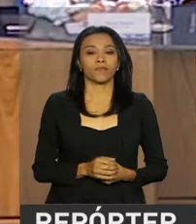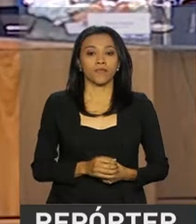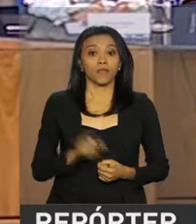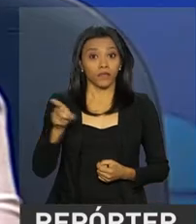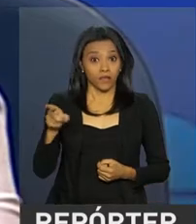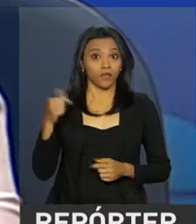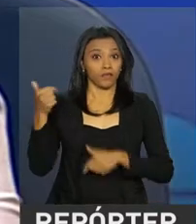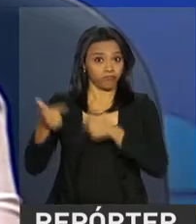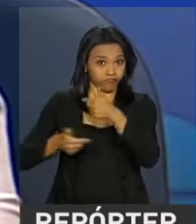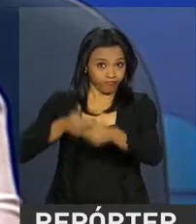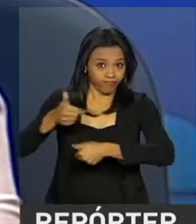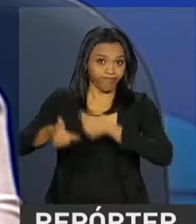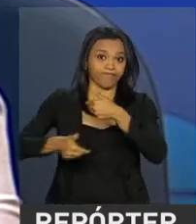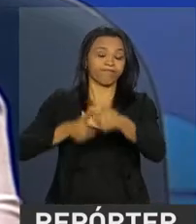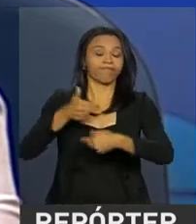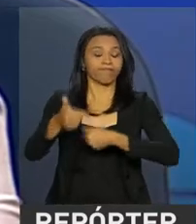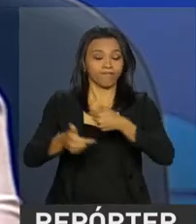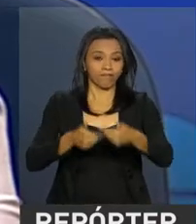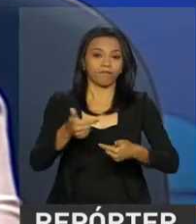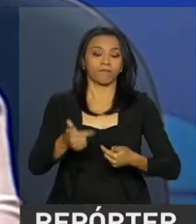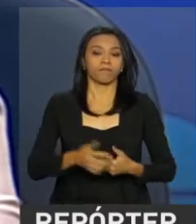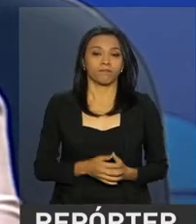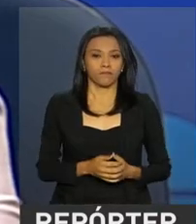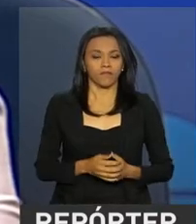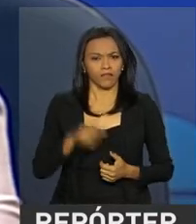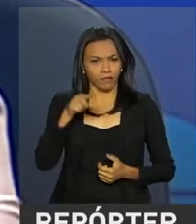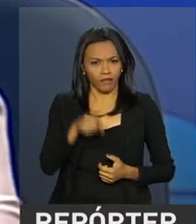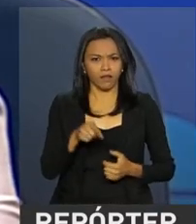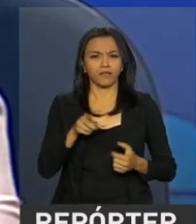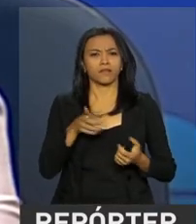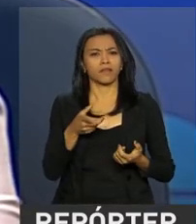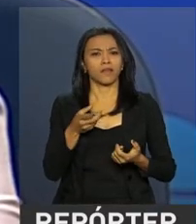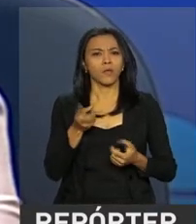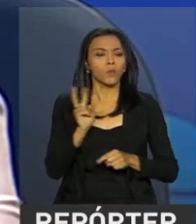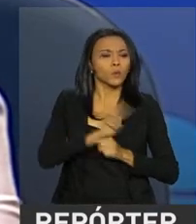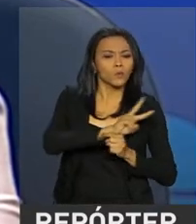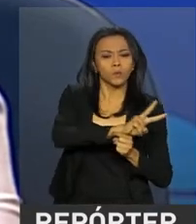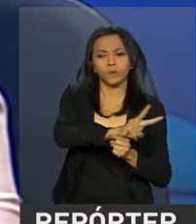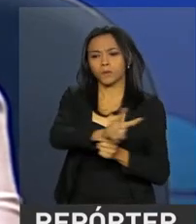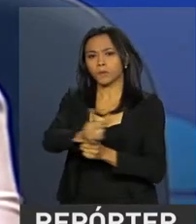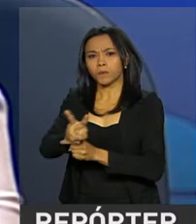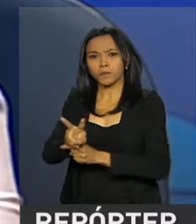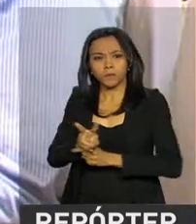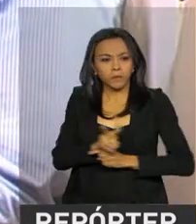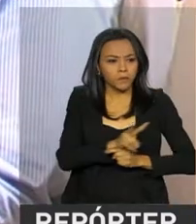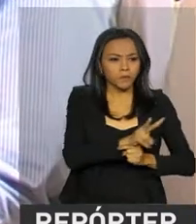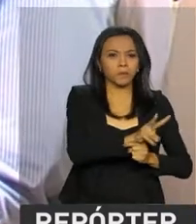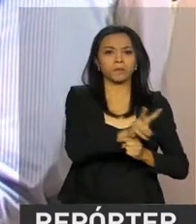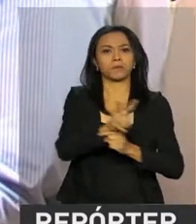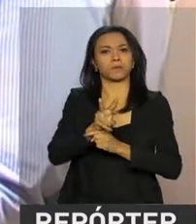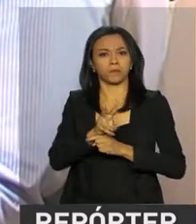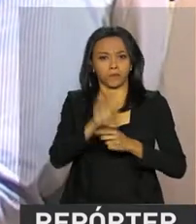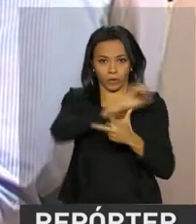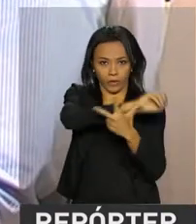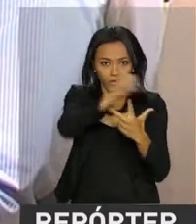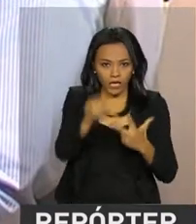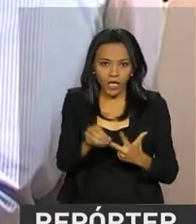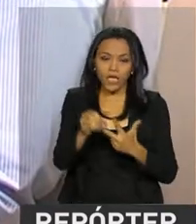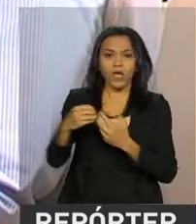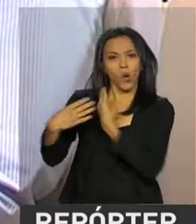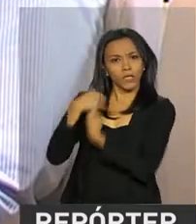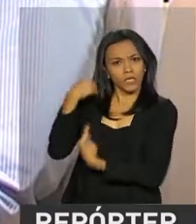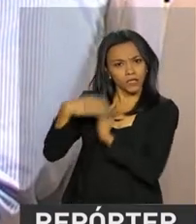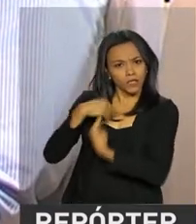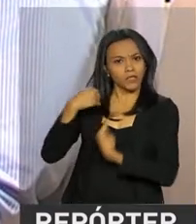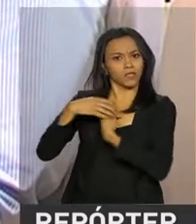que atuou também nessa ação preventiva e nos orientando e nos ajudando